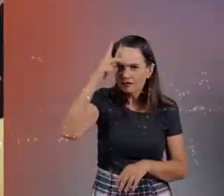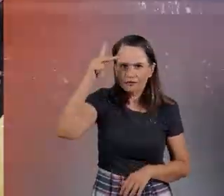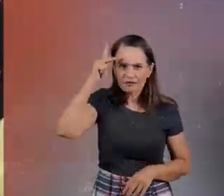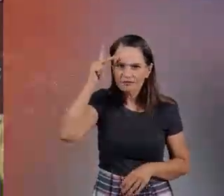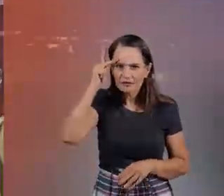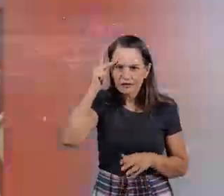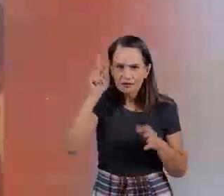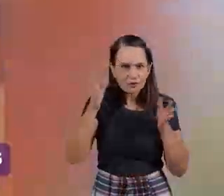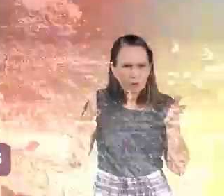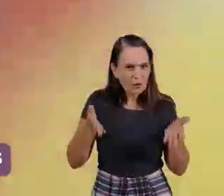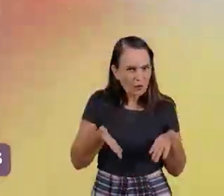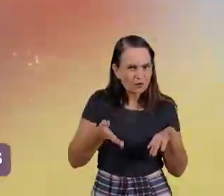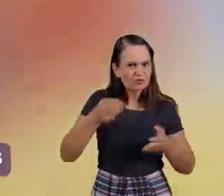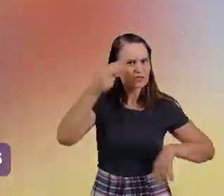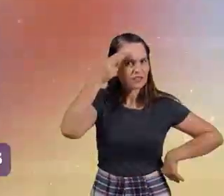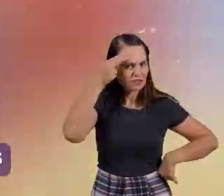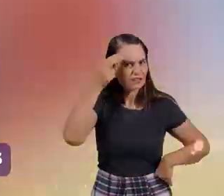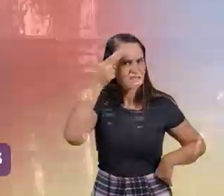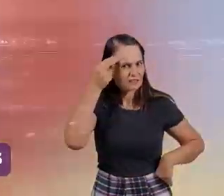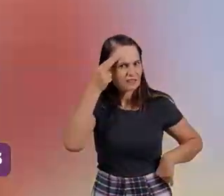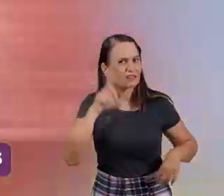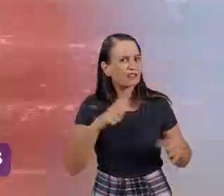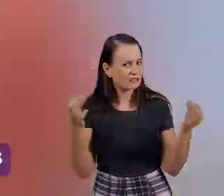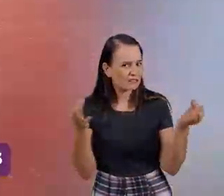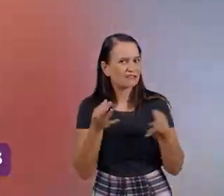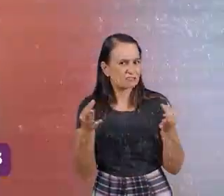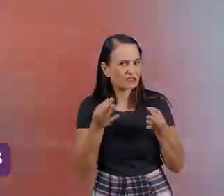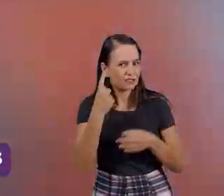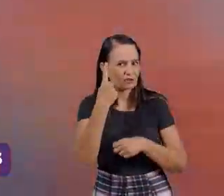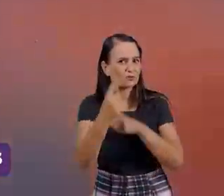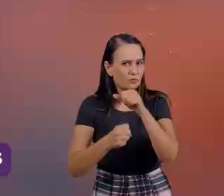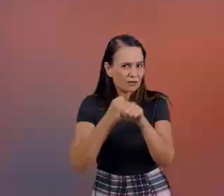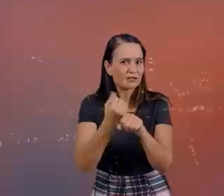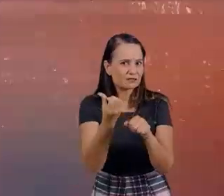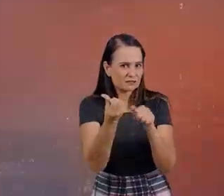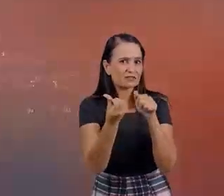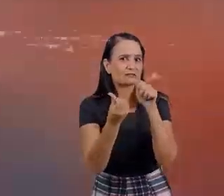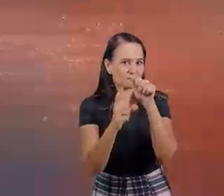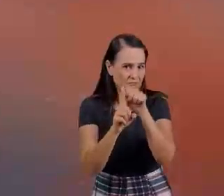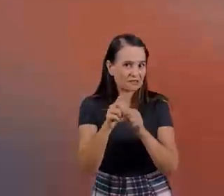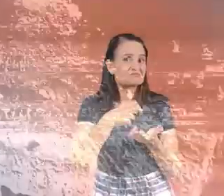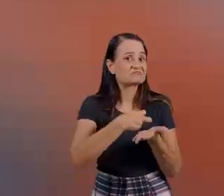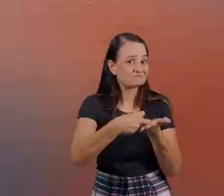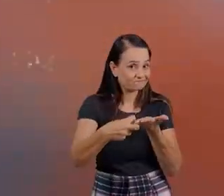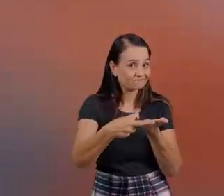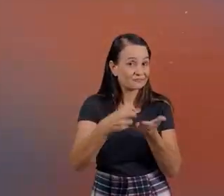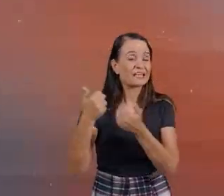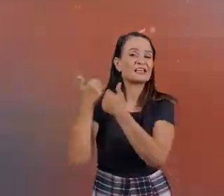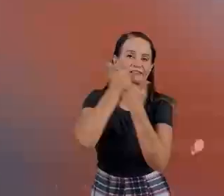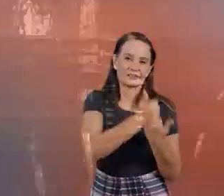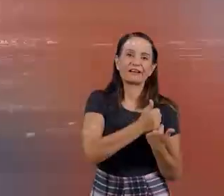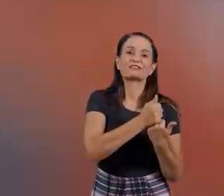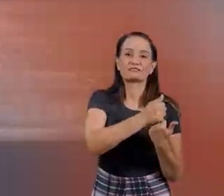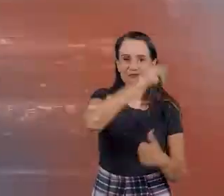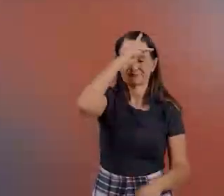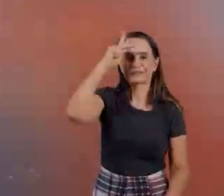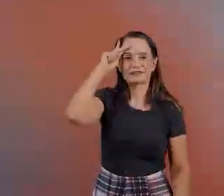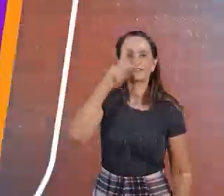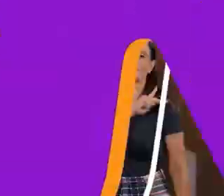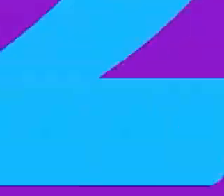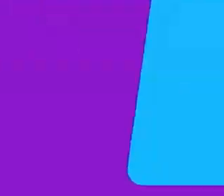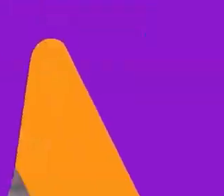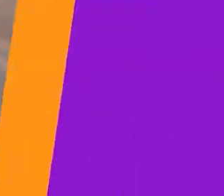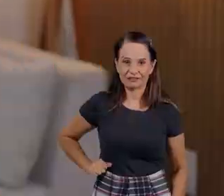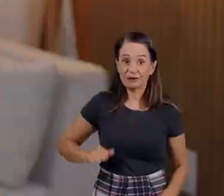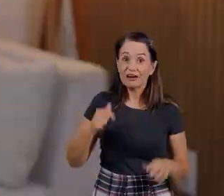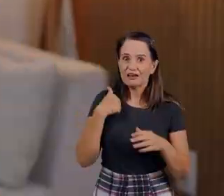candidato a vice-prefeito. O doutor Daniel, certamente, um ano e 6 meses, ele sai. Né? E a gente assume a prefeitura de